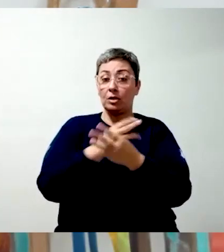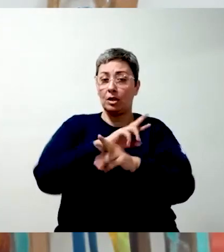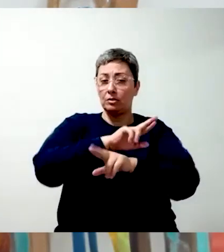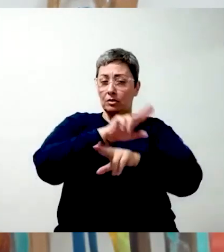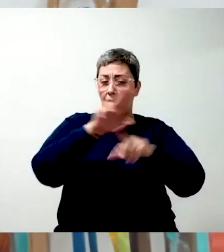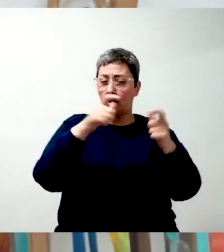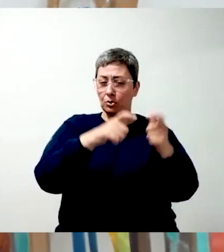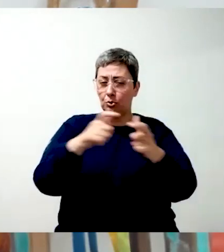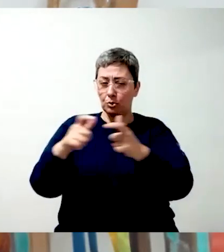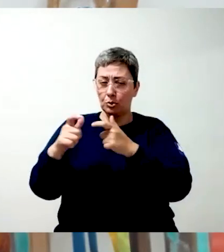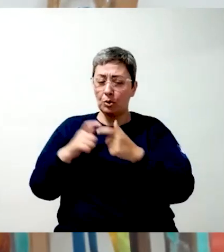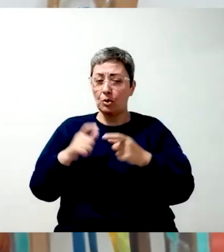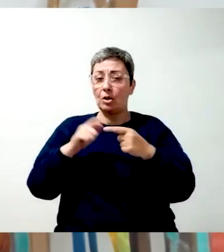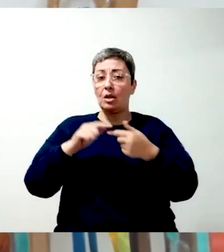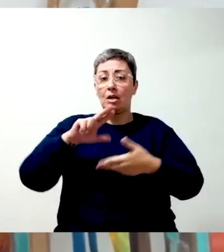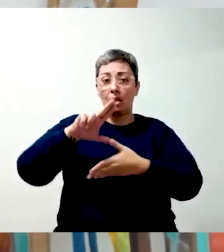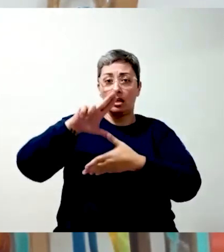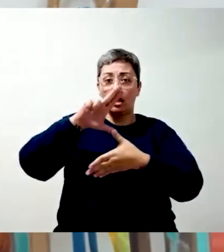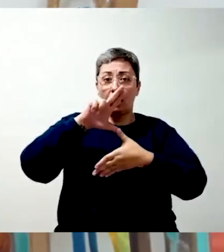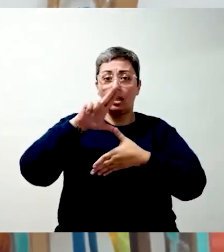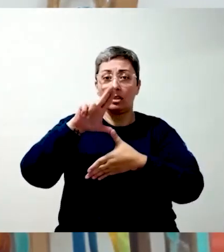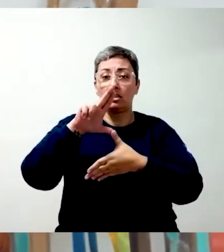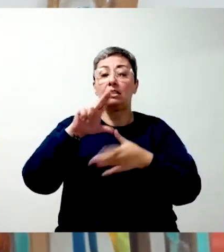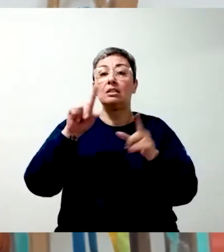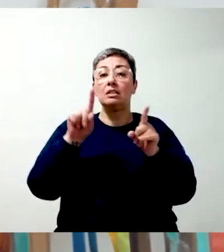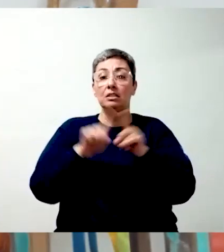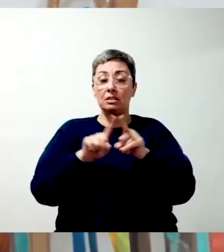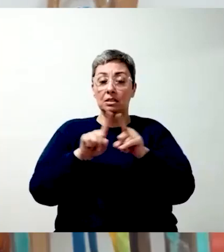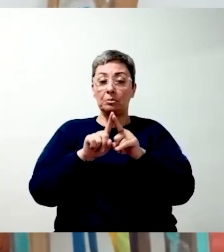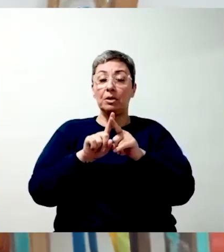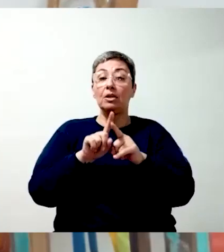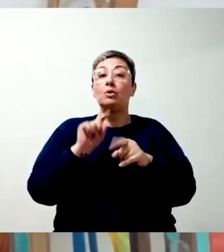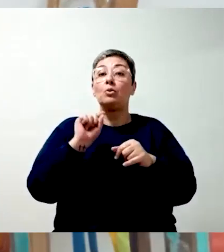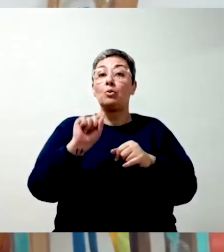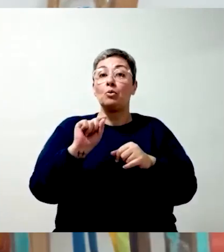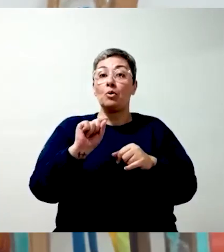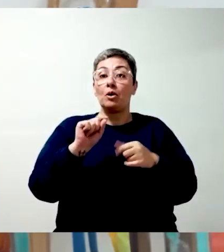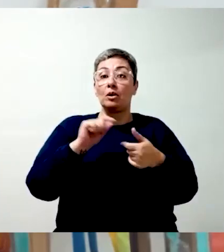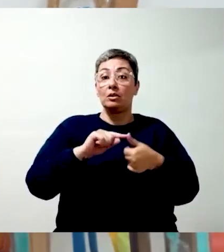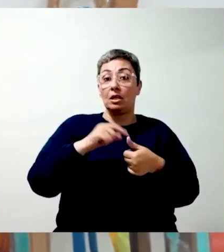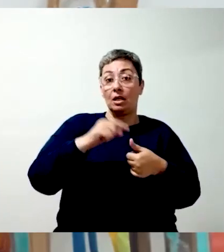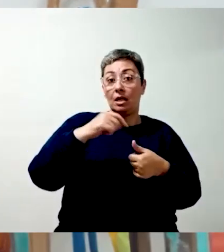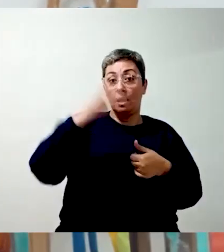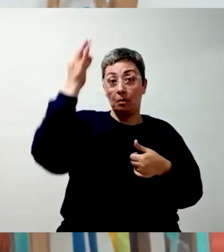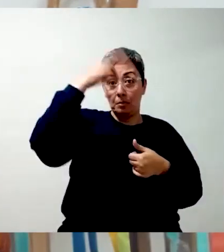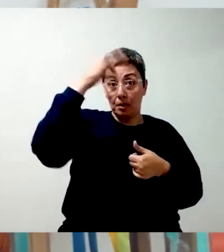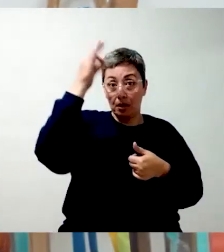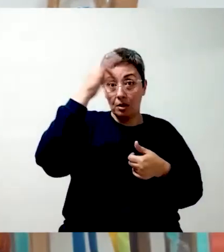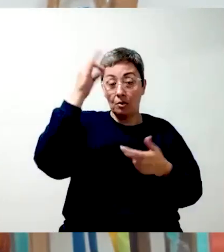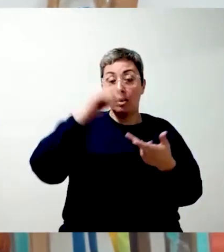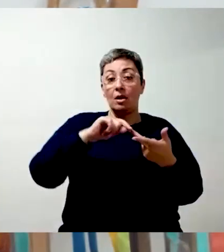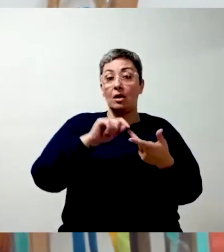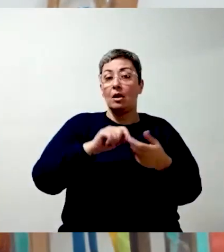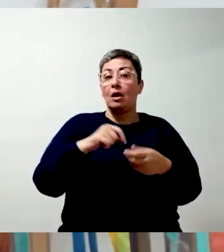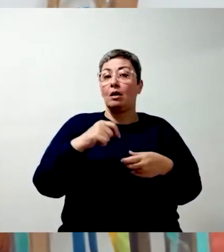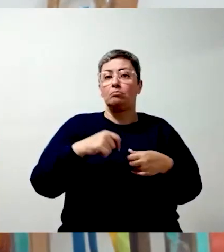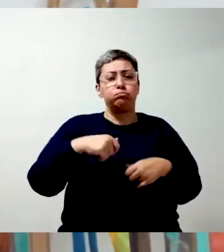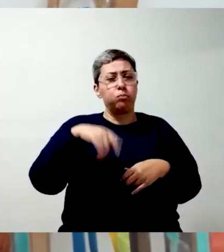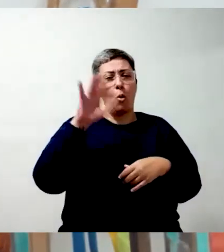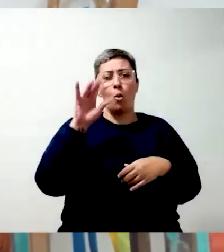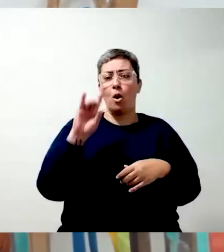diferentes procedências, latino-americanos, e dentre eles nós temos os peruanos,